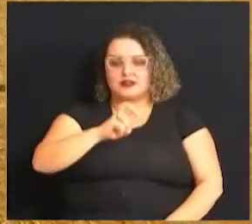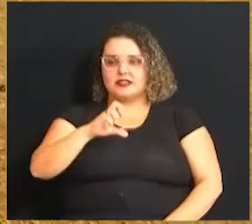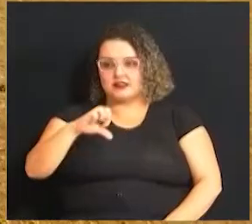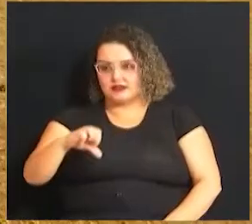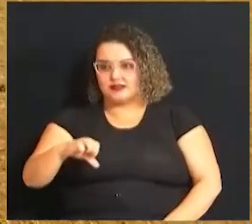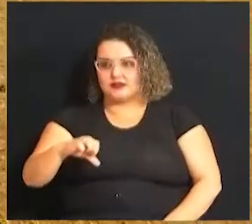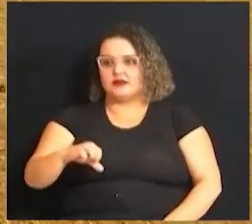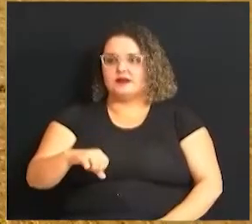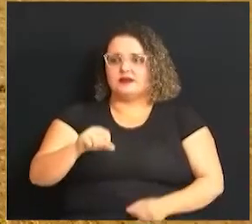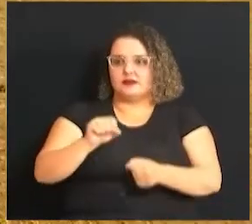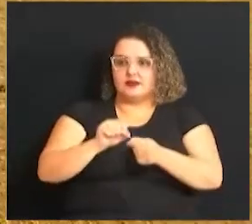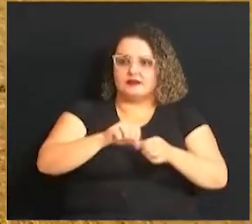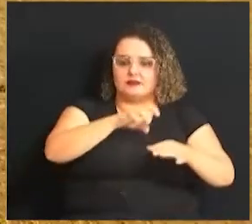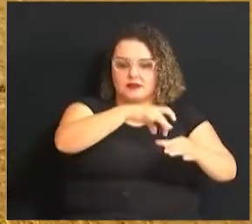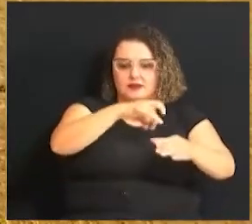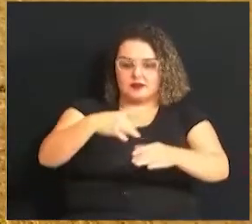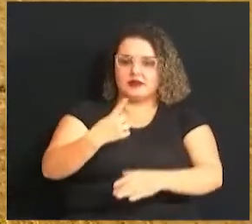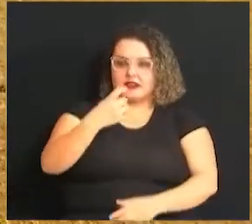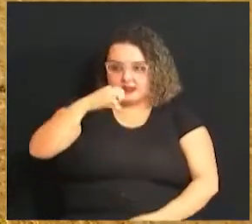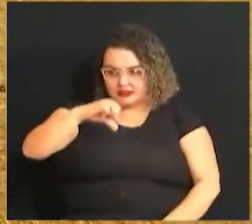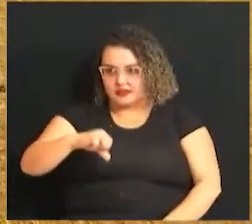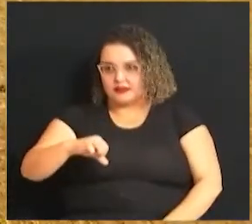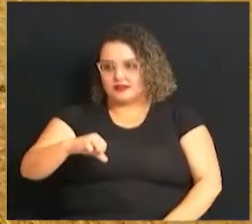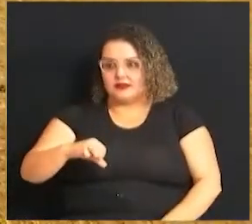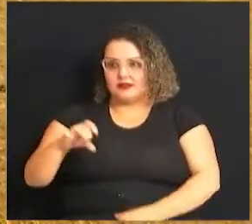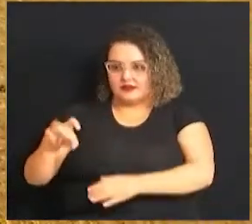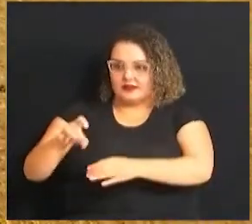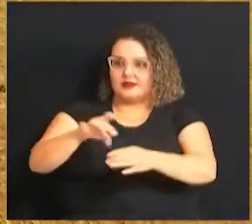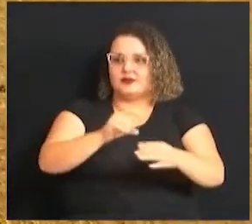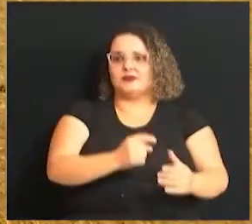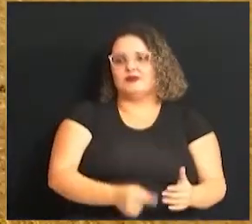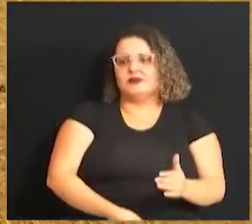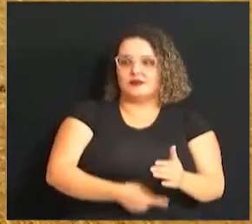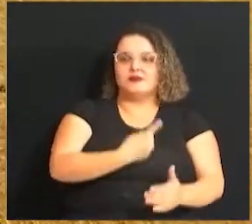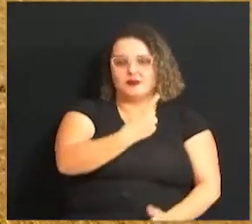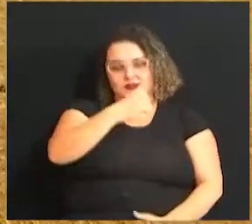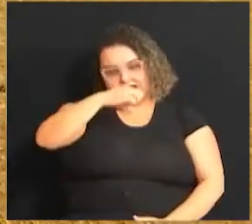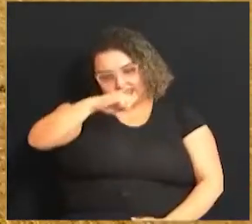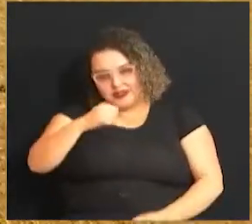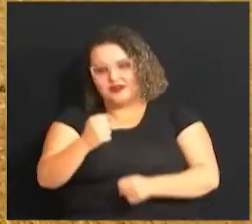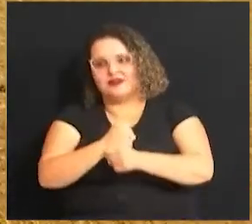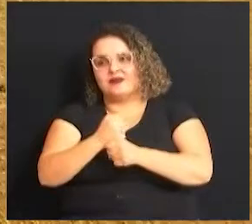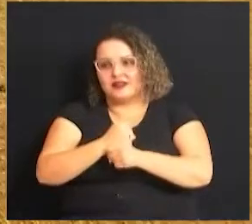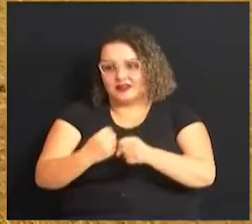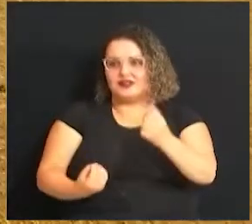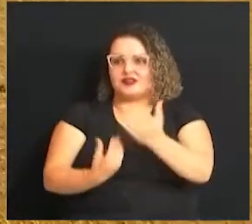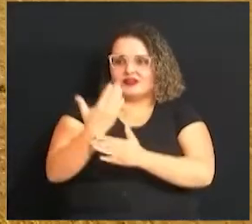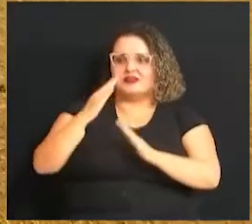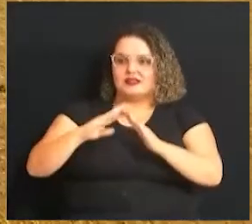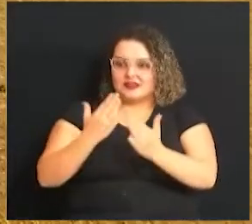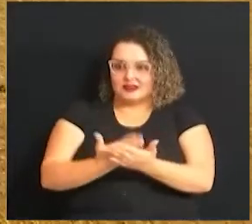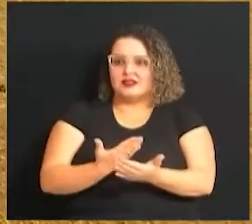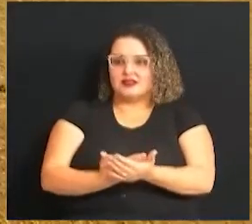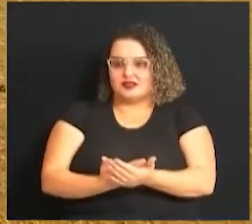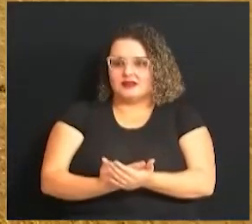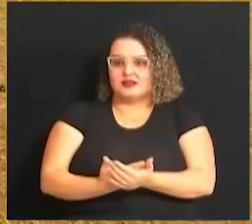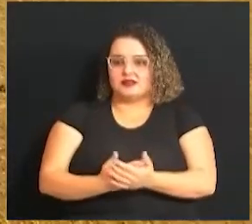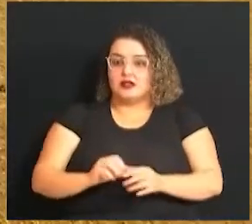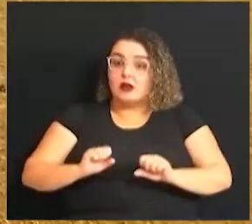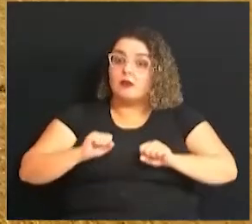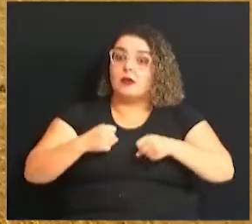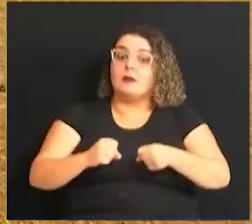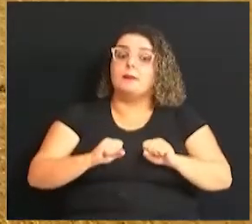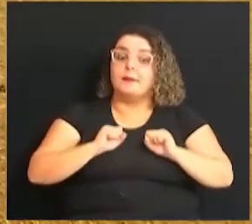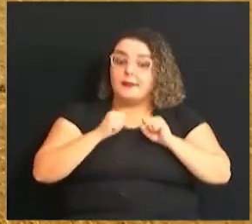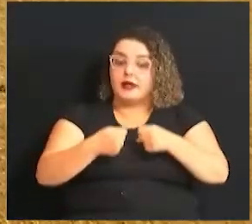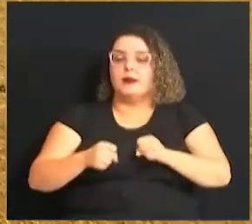cá em 1959, a gente fez o plantio das 19 árvores, representando os 19 primeiros anos de existência da escola, e com a vinda em